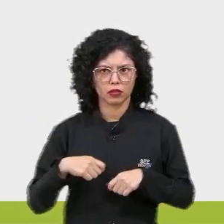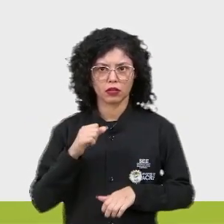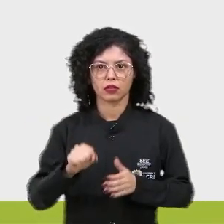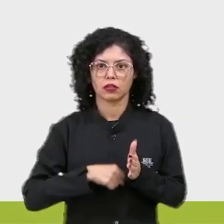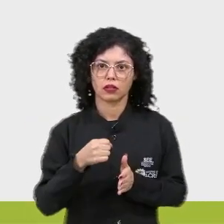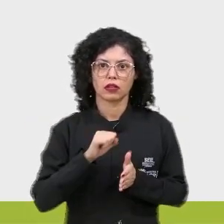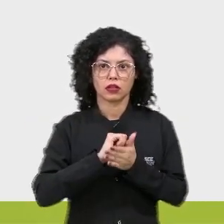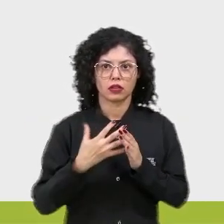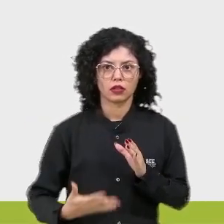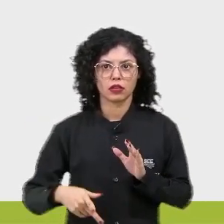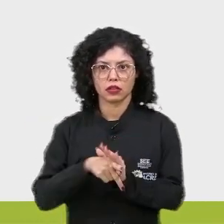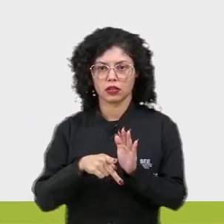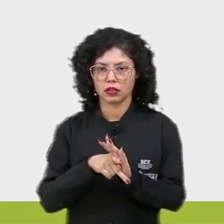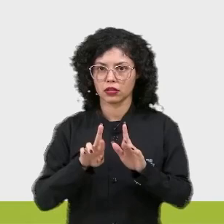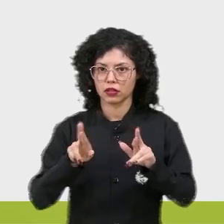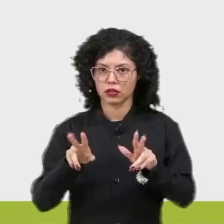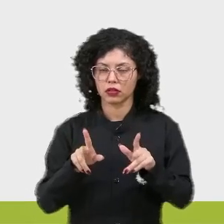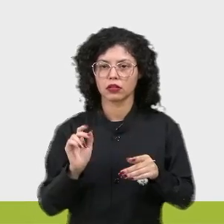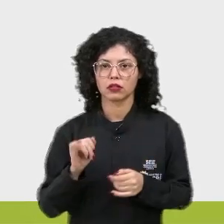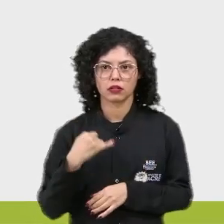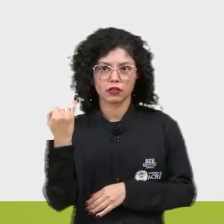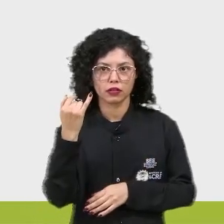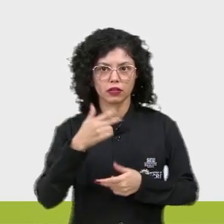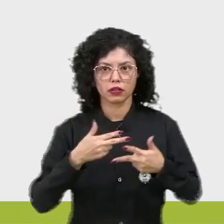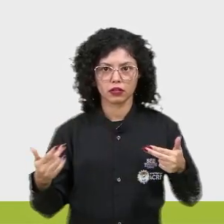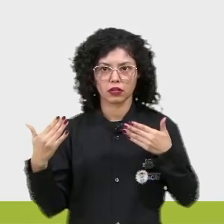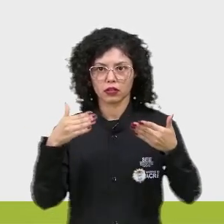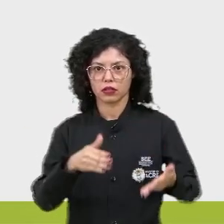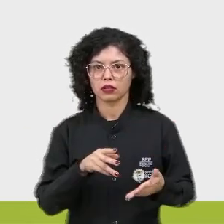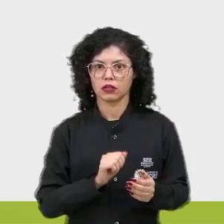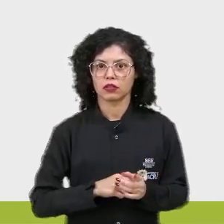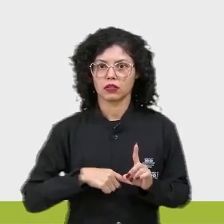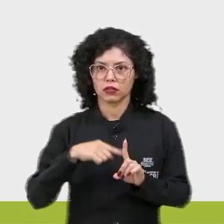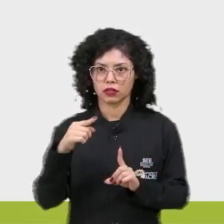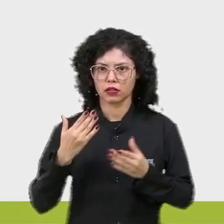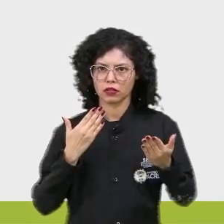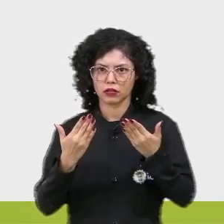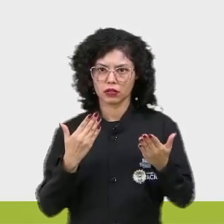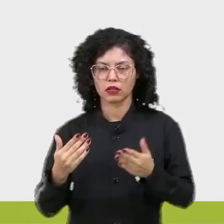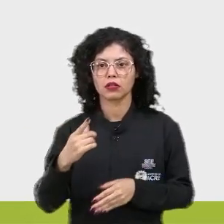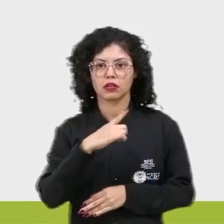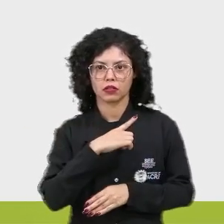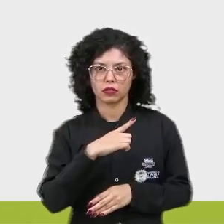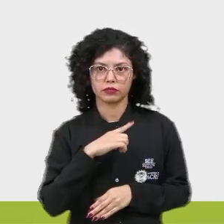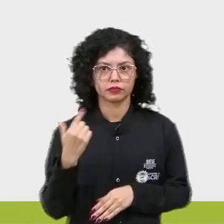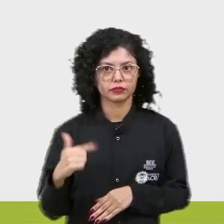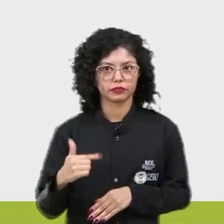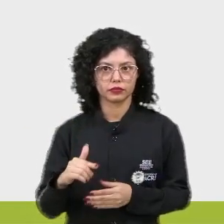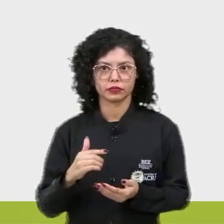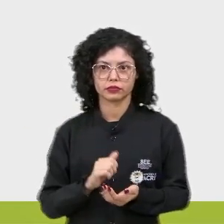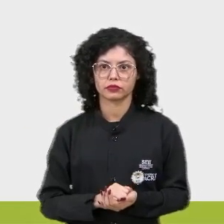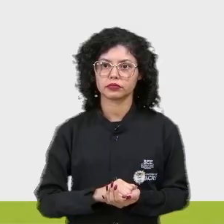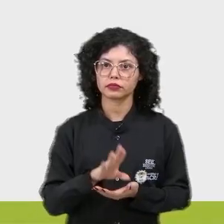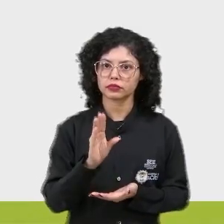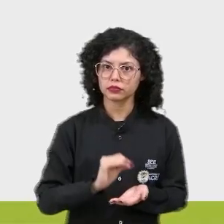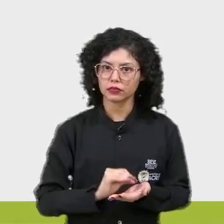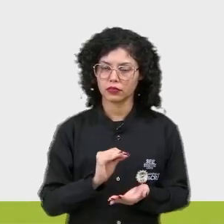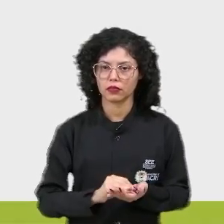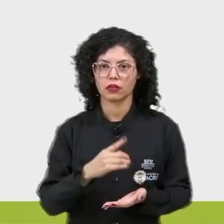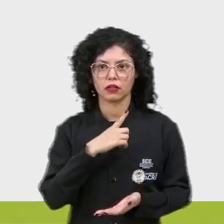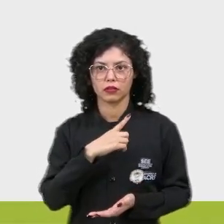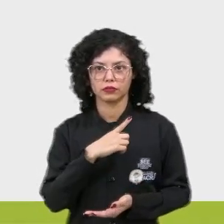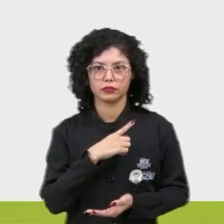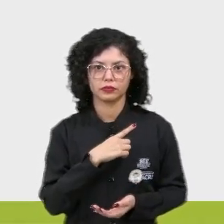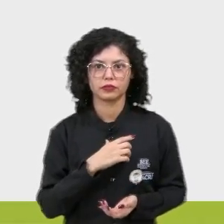possuem características diferentes, sendo o principal objetivo transportar volumes compatíveis sem risco de incidentes, danos